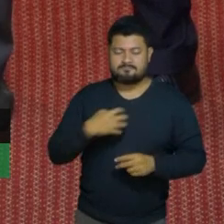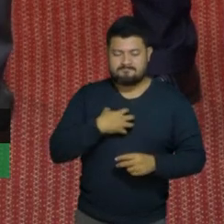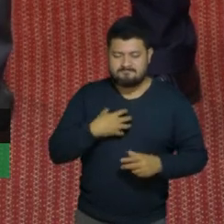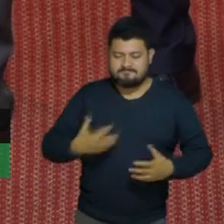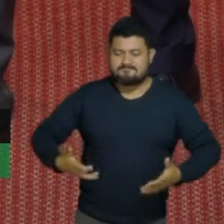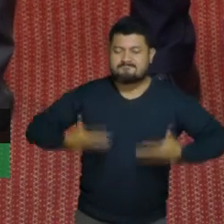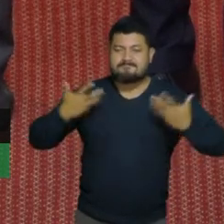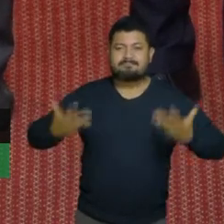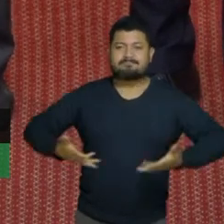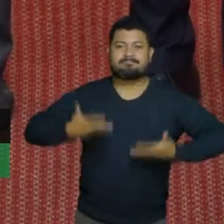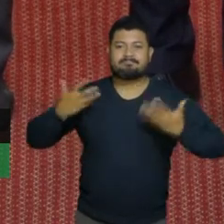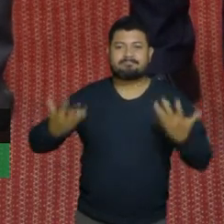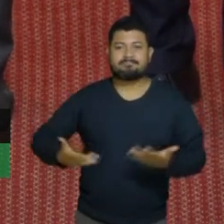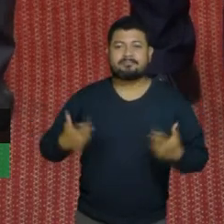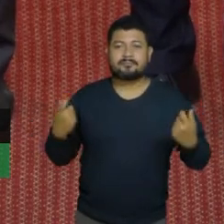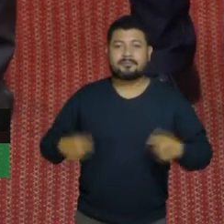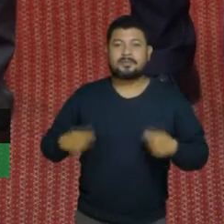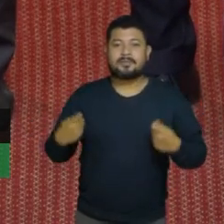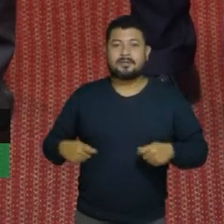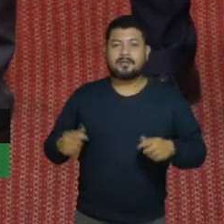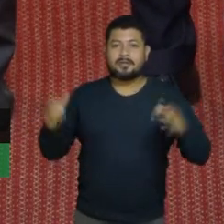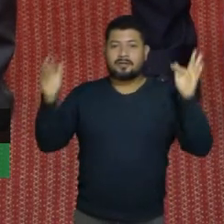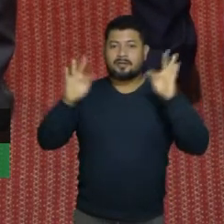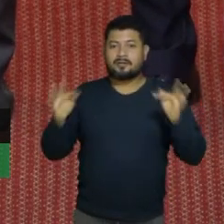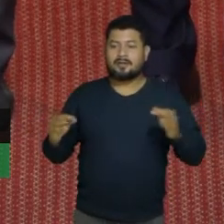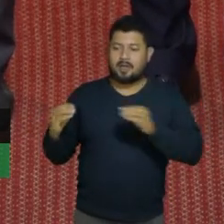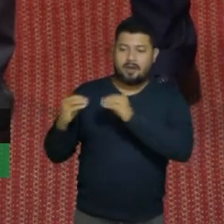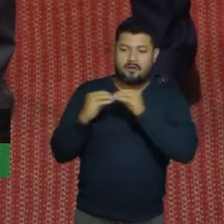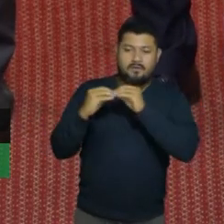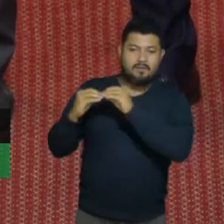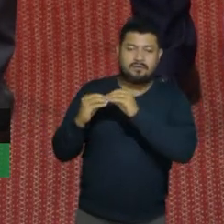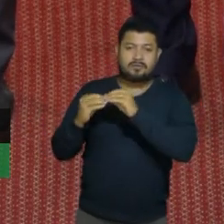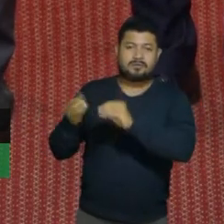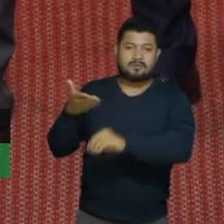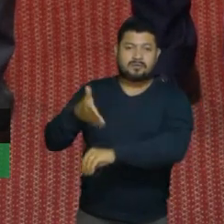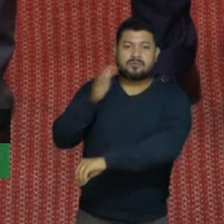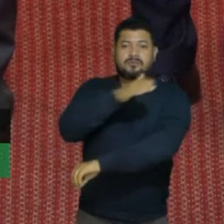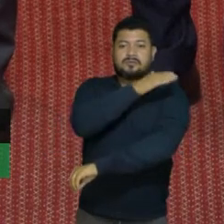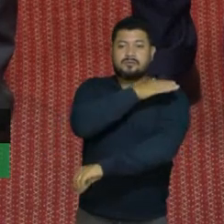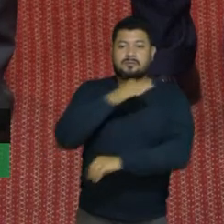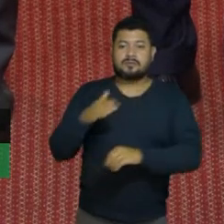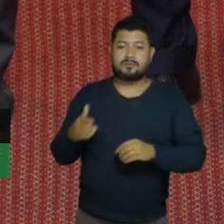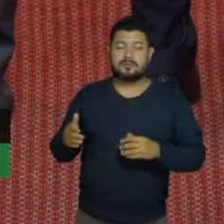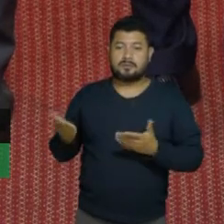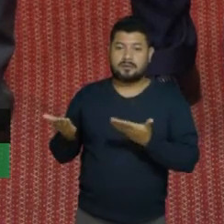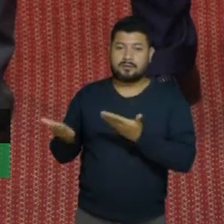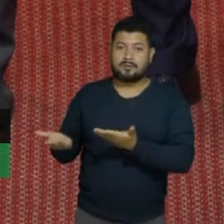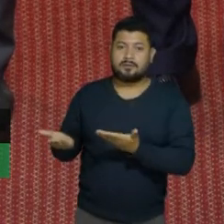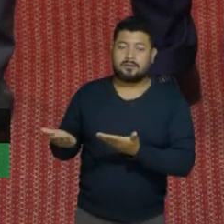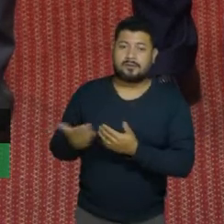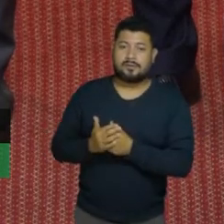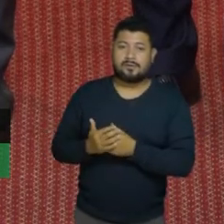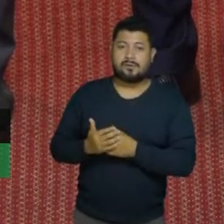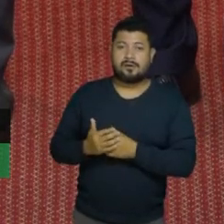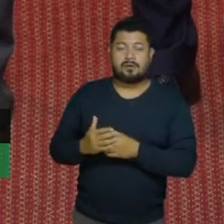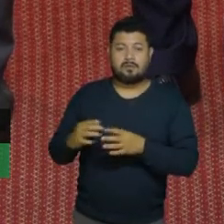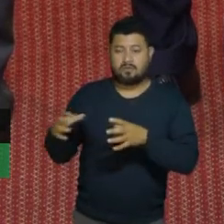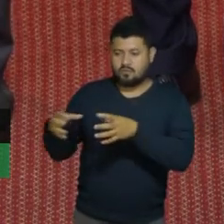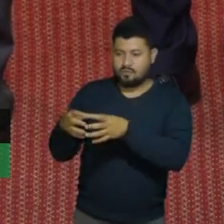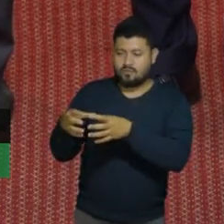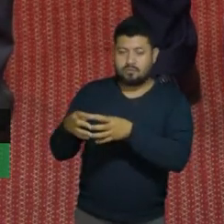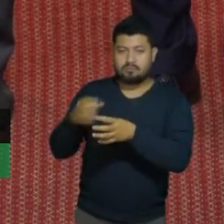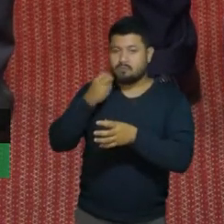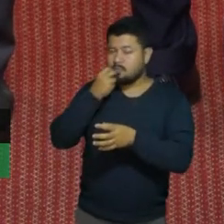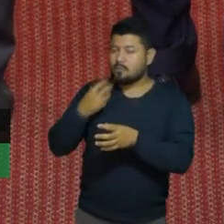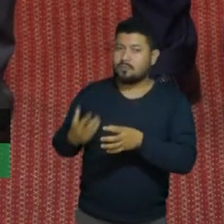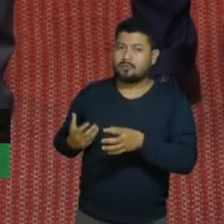fico muito feliz por ser vizinho dos nossos serranos, povo querido, acolhedor, que a gente se identifica muito bem